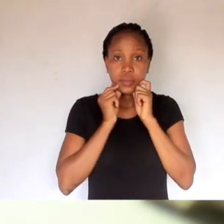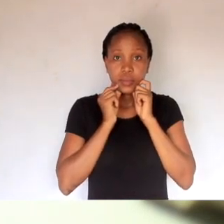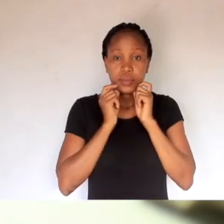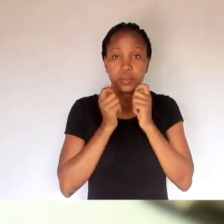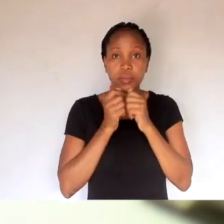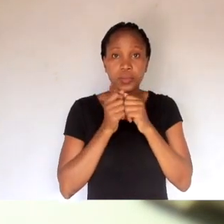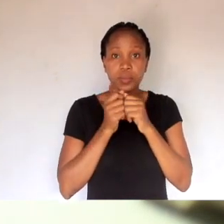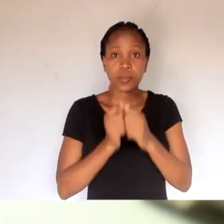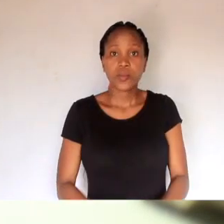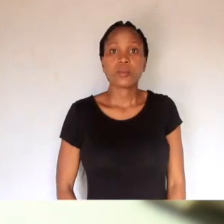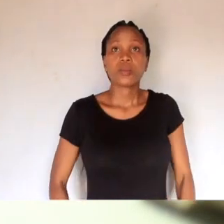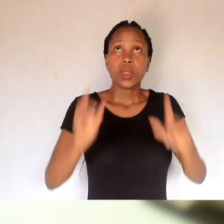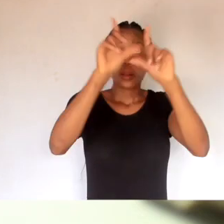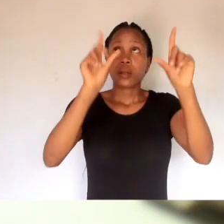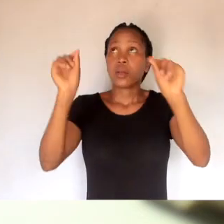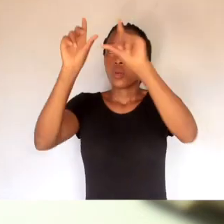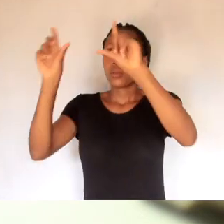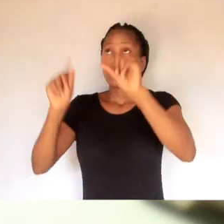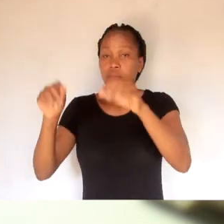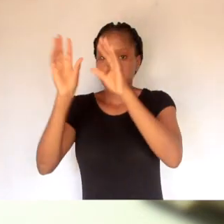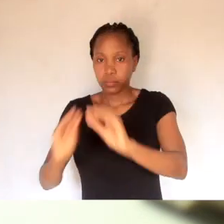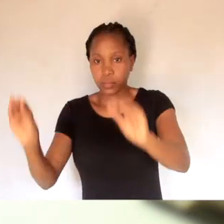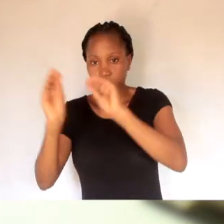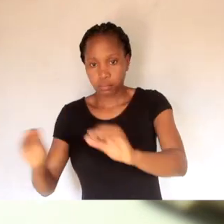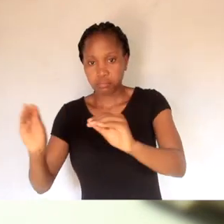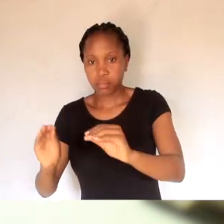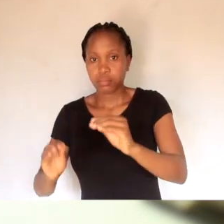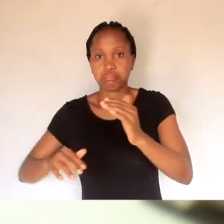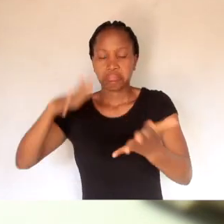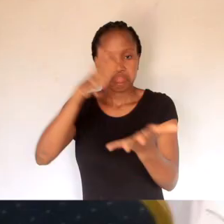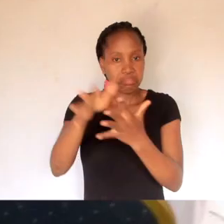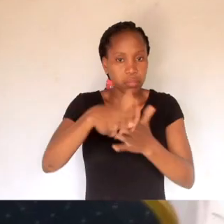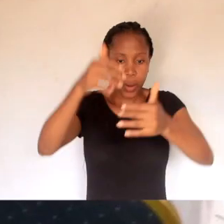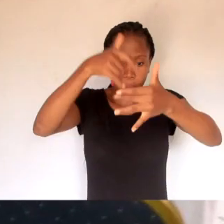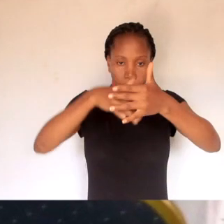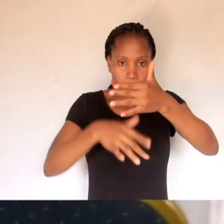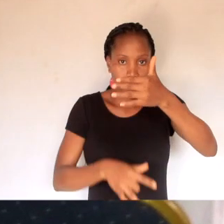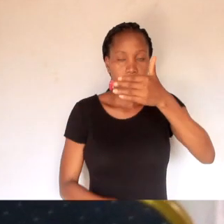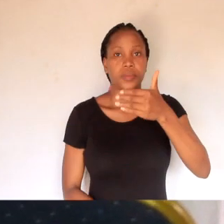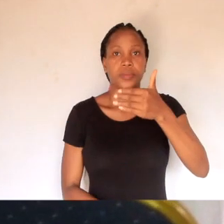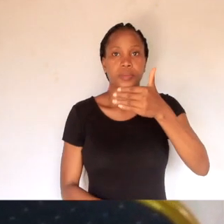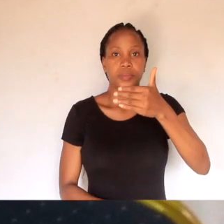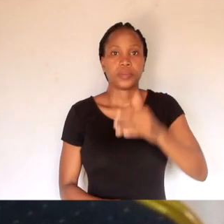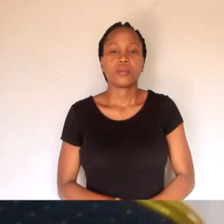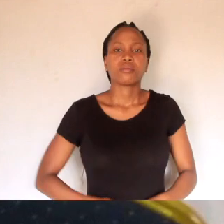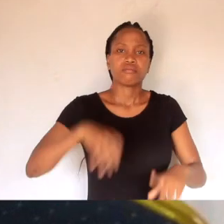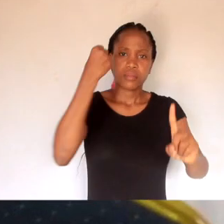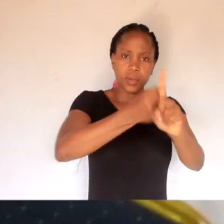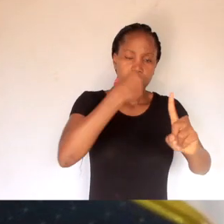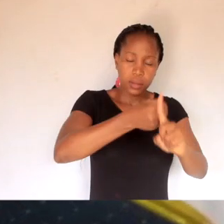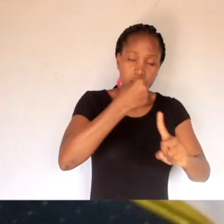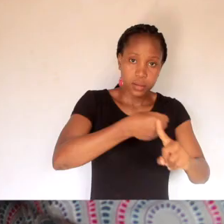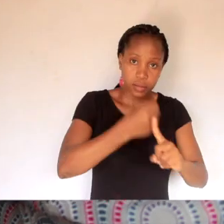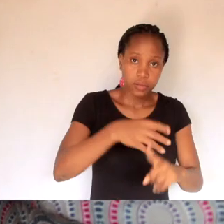sobre o assunto da educação de forma holística. Mesmo com desafios, o movimento